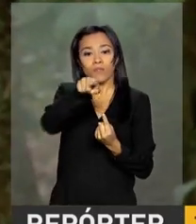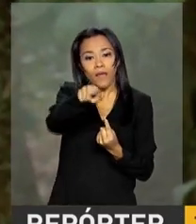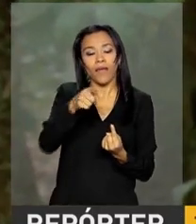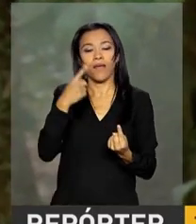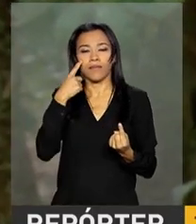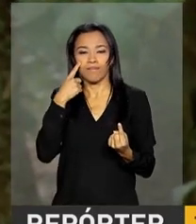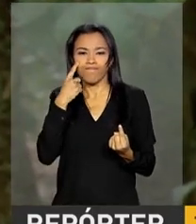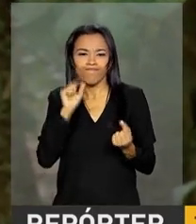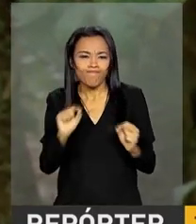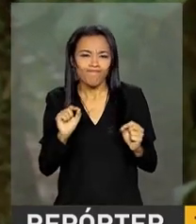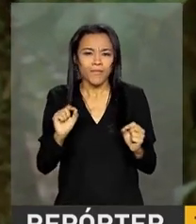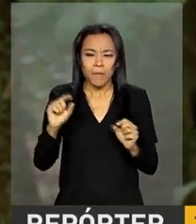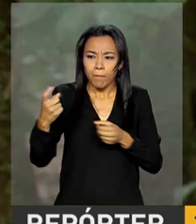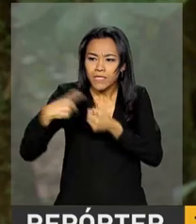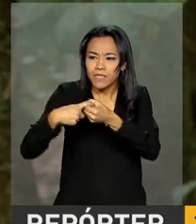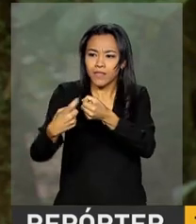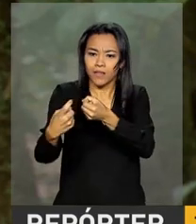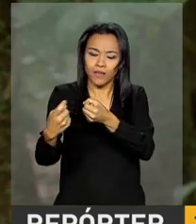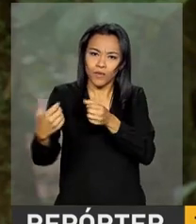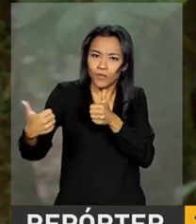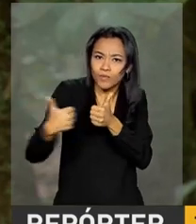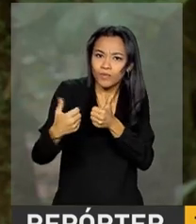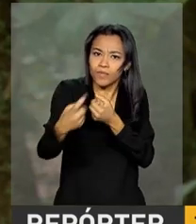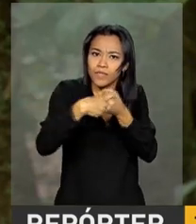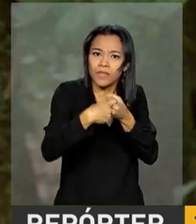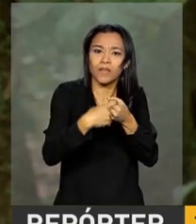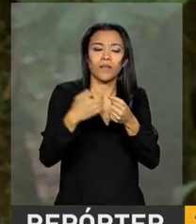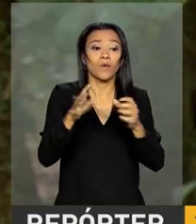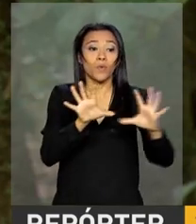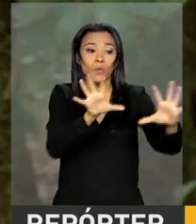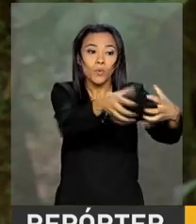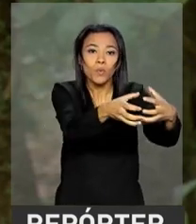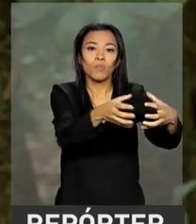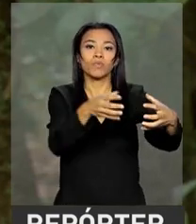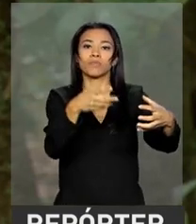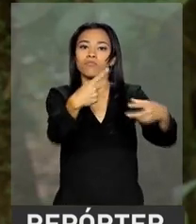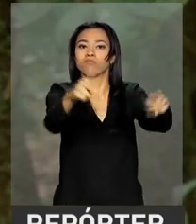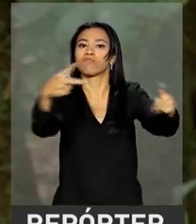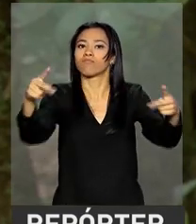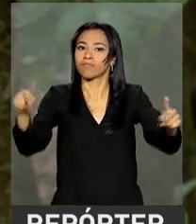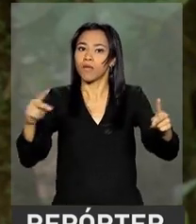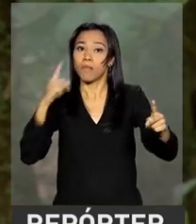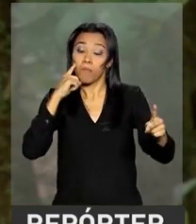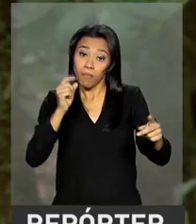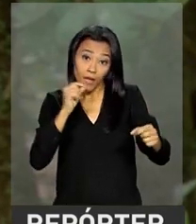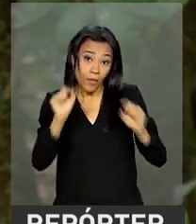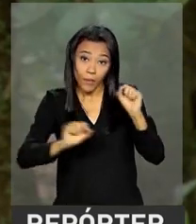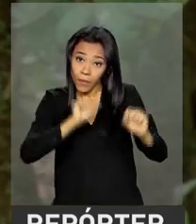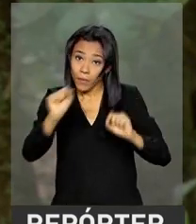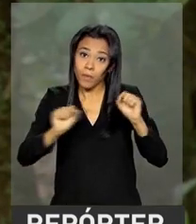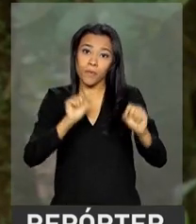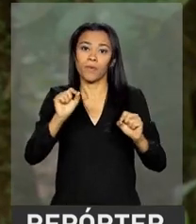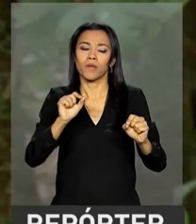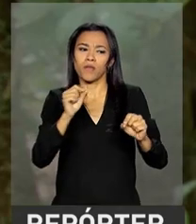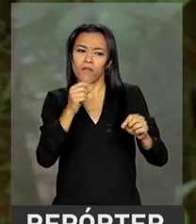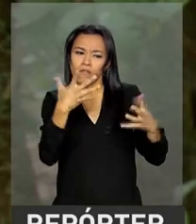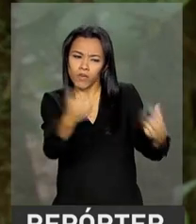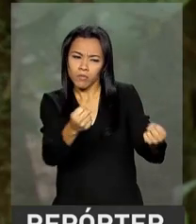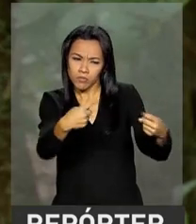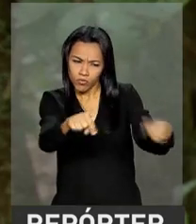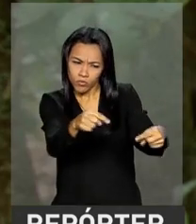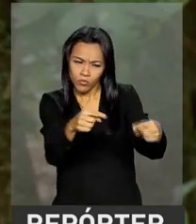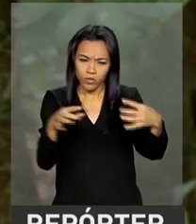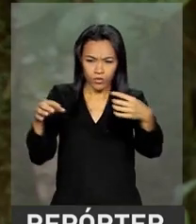redes de colaboração de parceiros das comunidades locais para qualificar o debate em torno